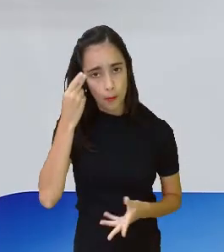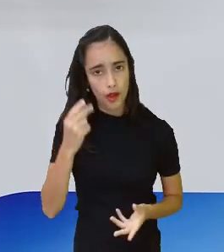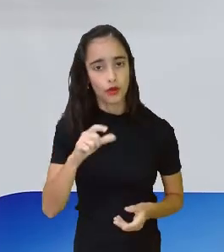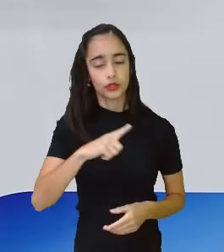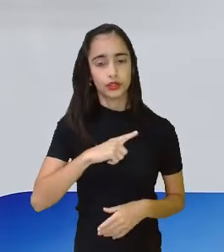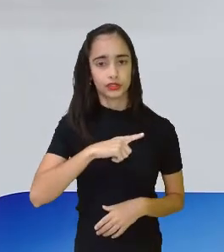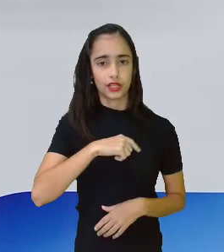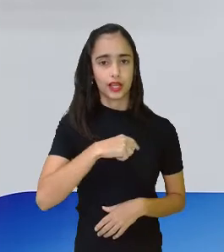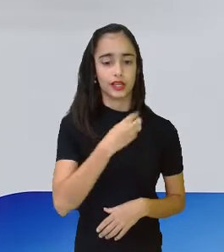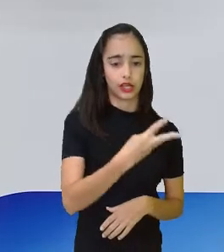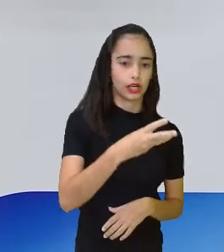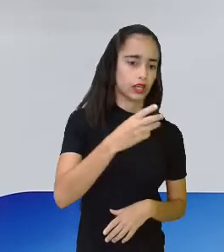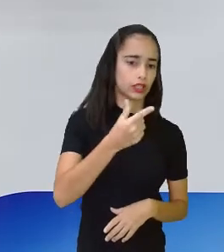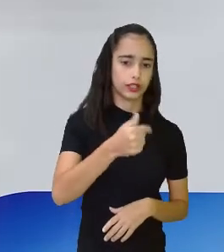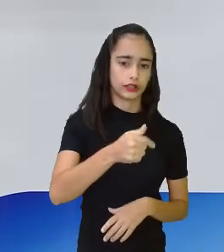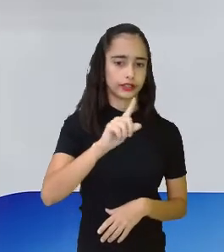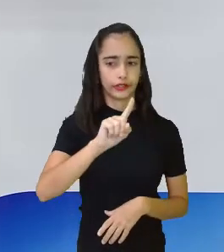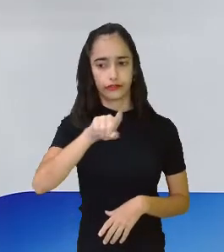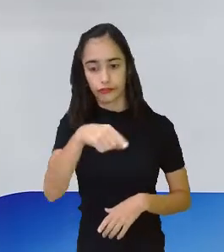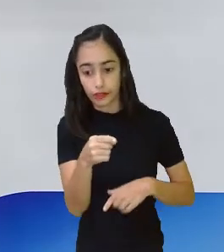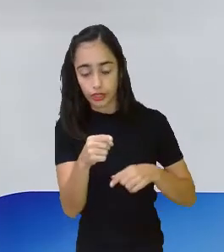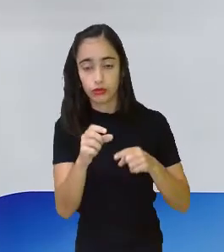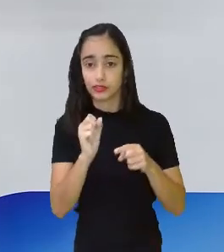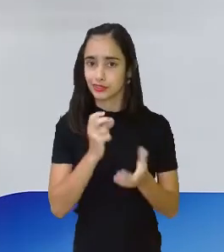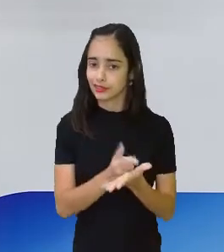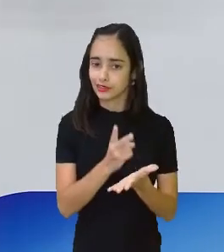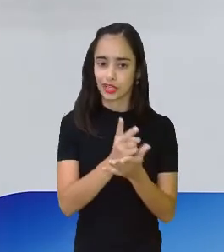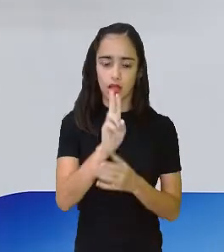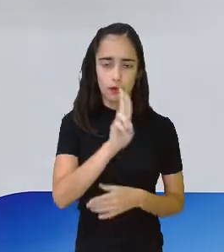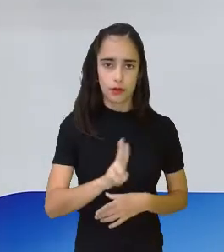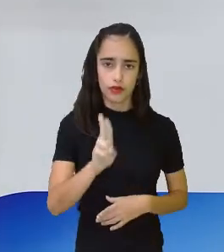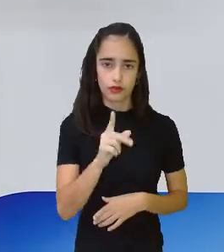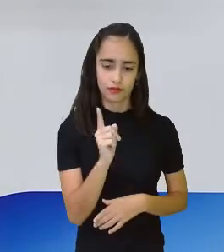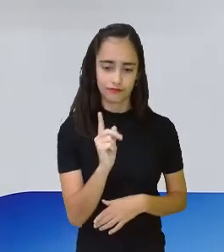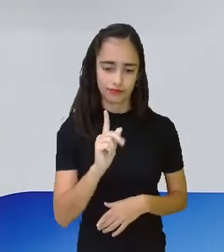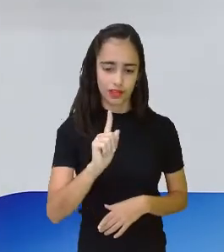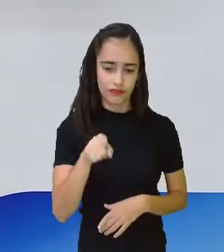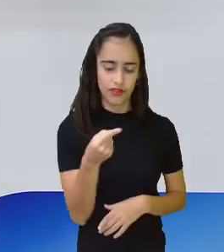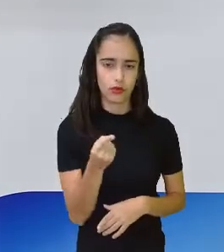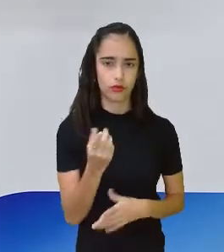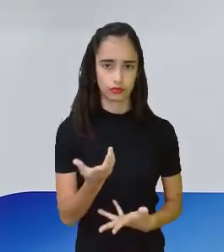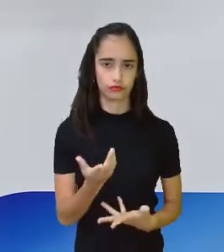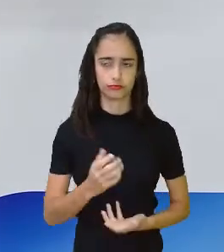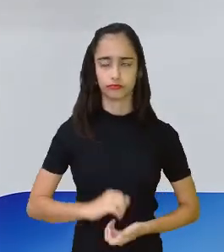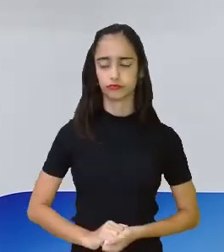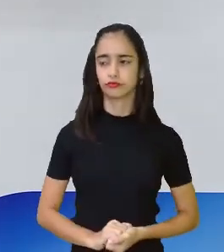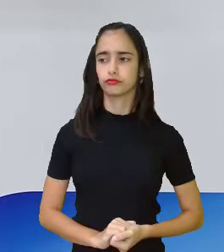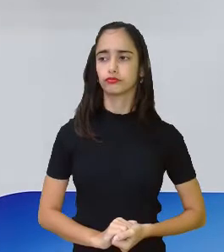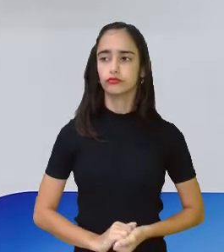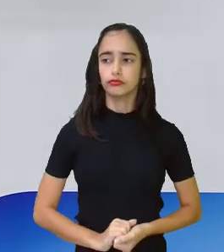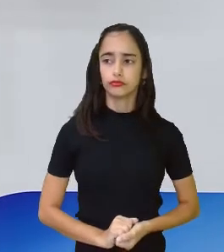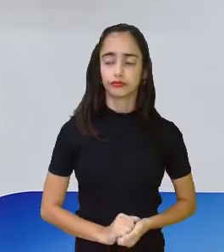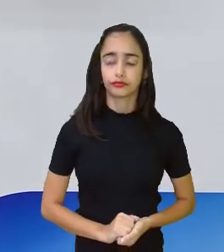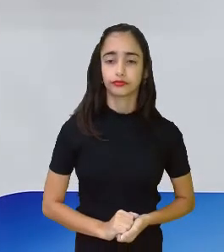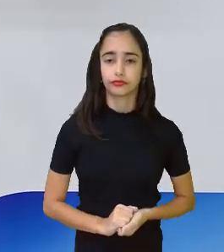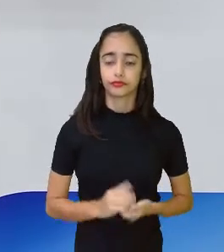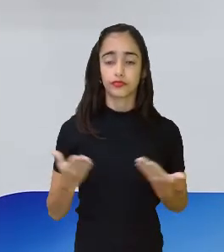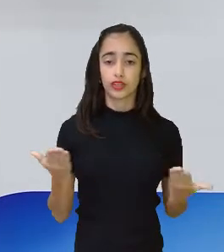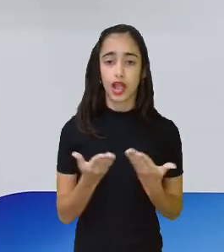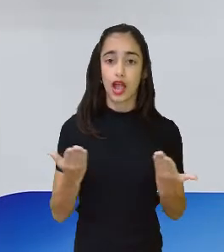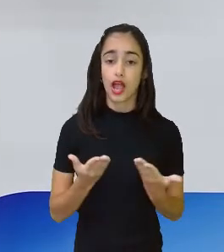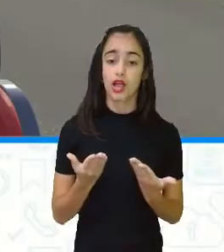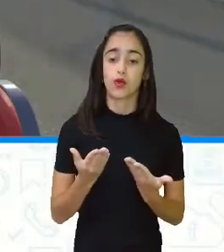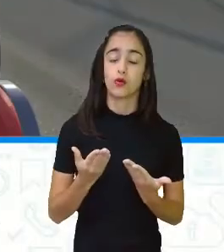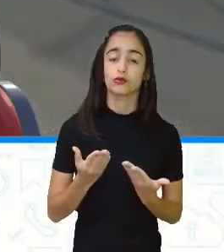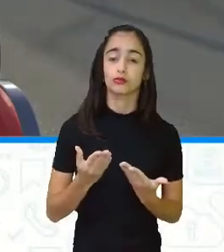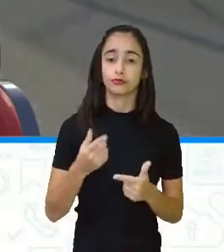da vírgula é número decimal, beleza? Aqui uma situação